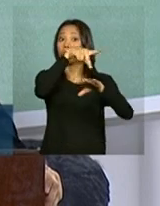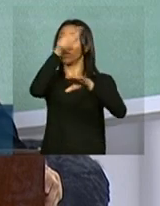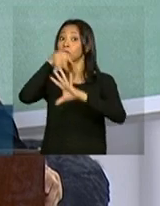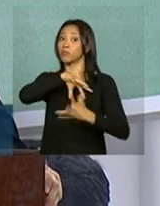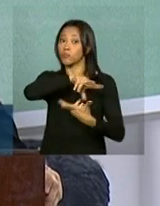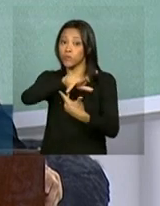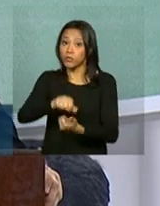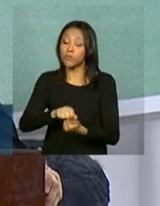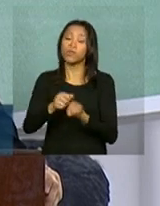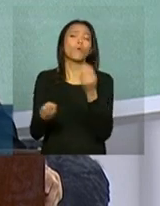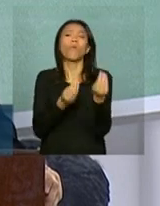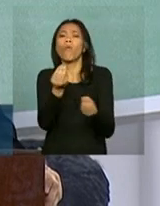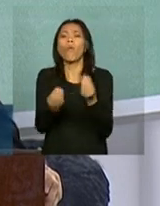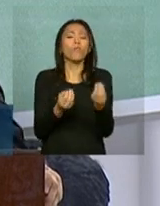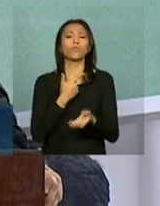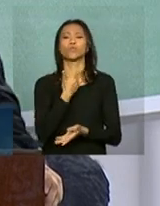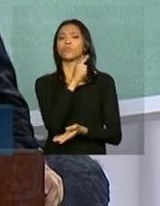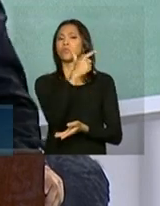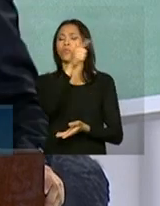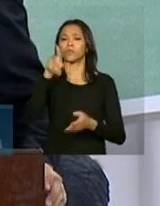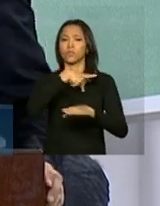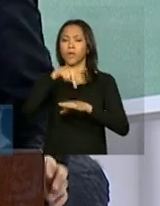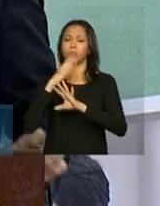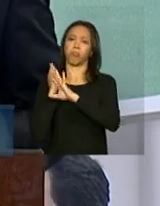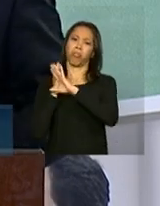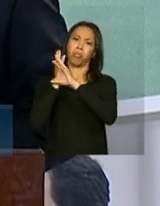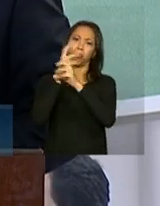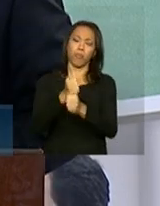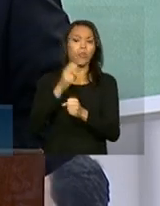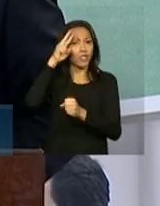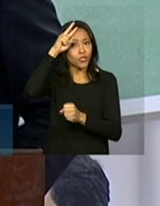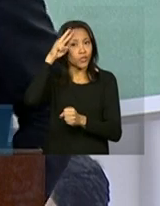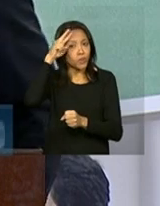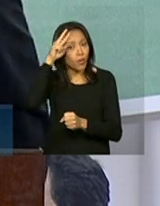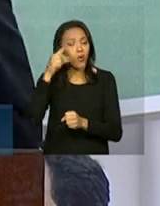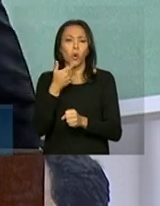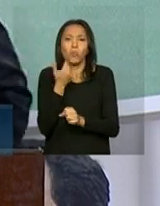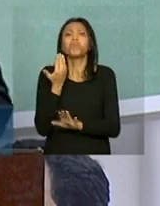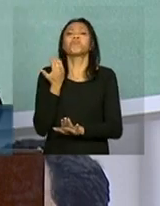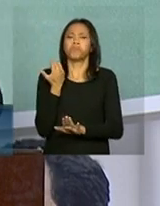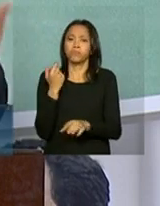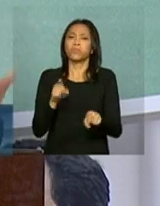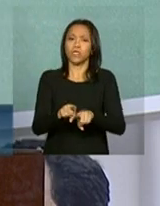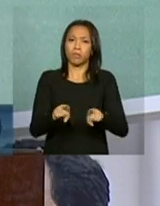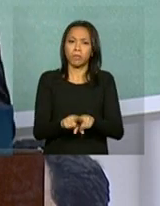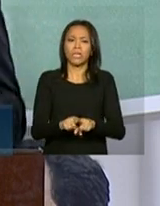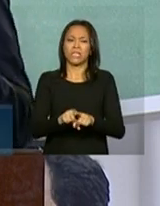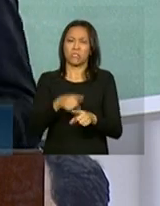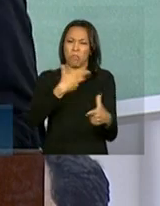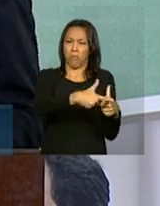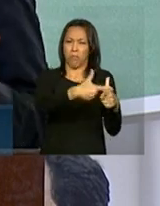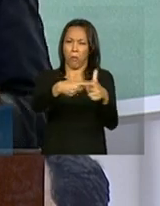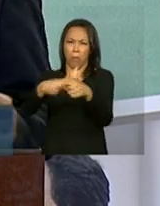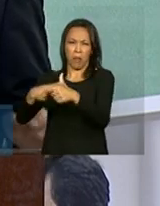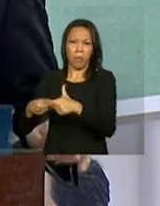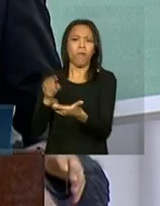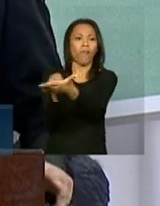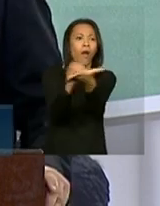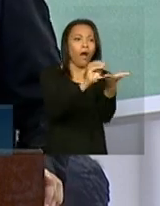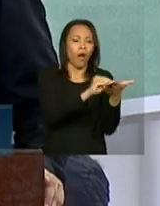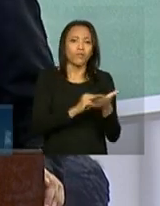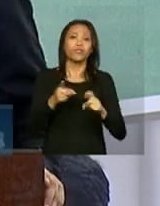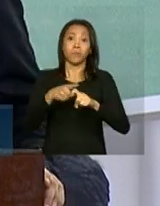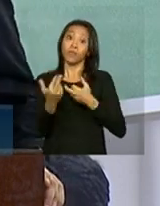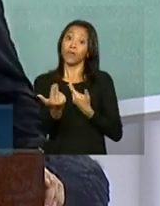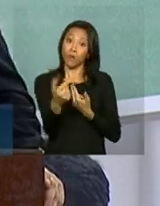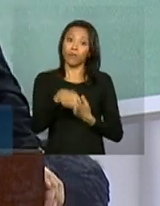de como que outros países, ao longo da sua história, ou mesmo nos momentos recentes, buscar enfrentar esse grave problema que nós temos